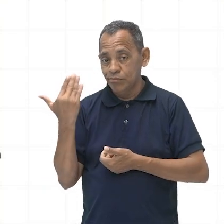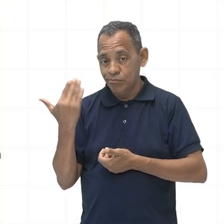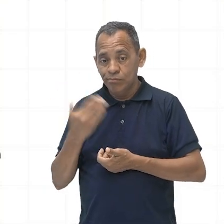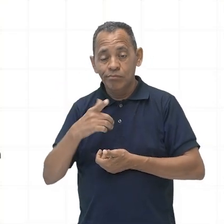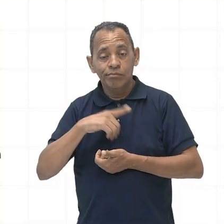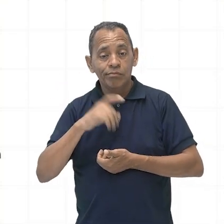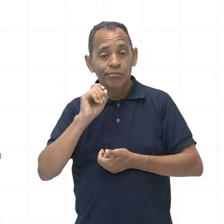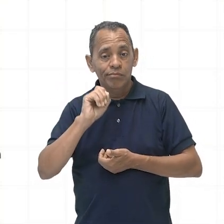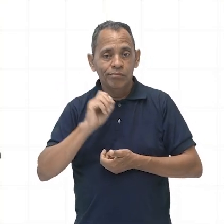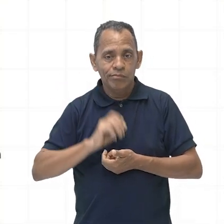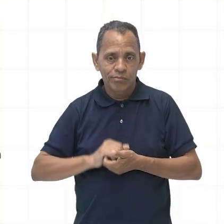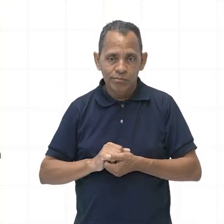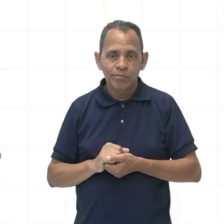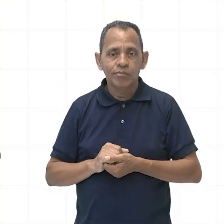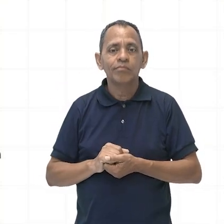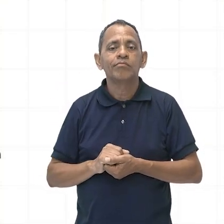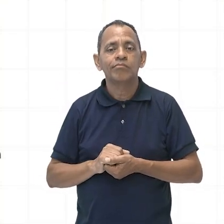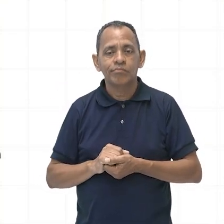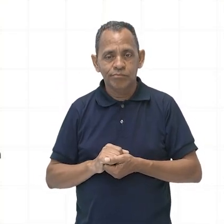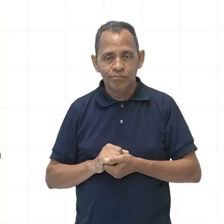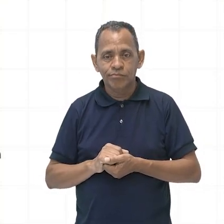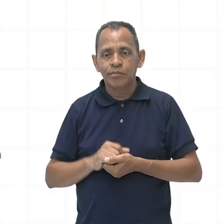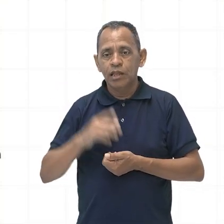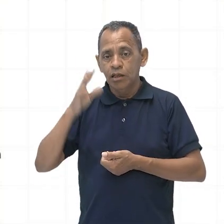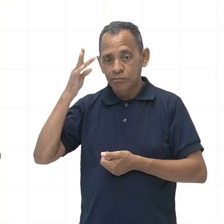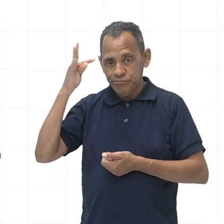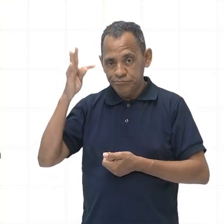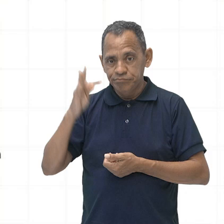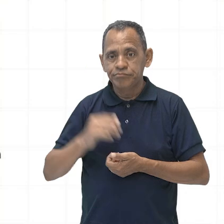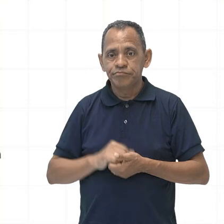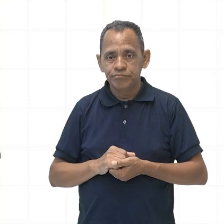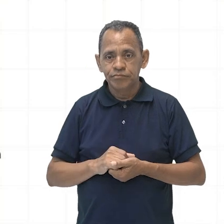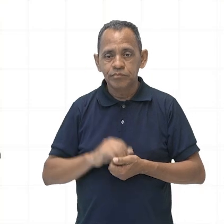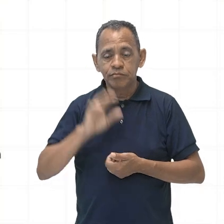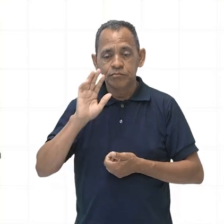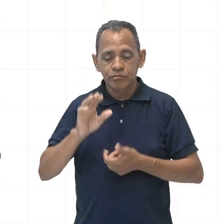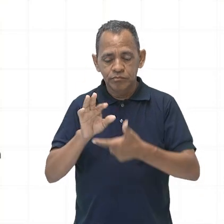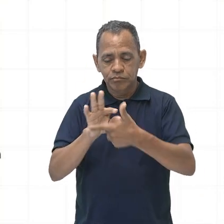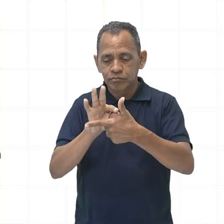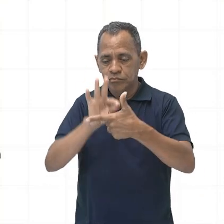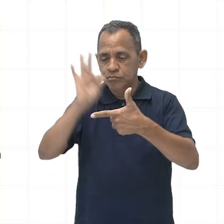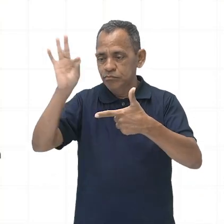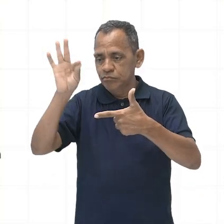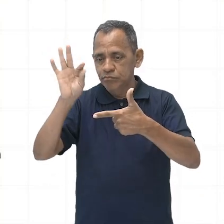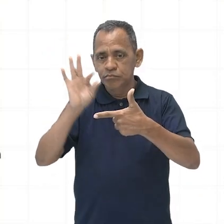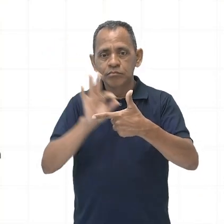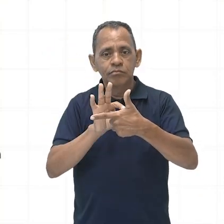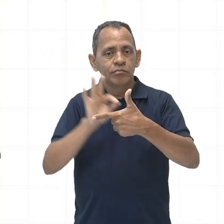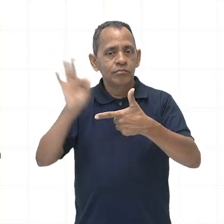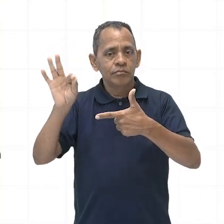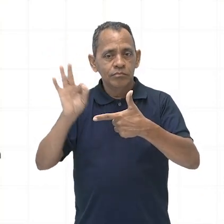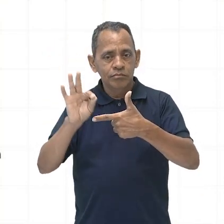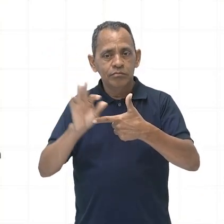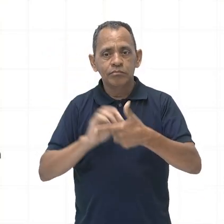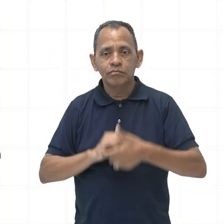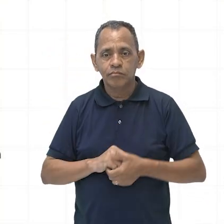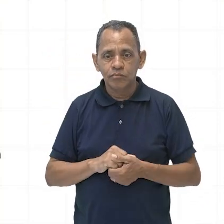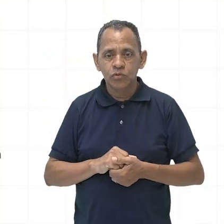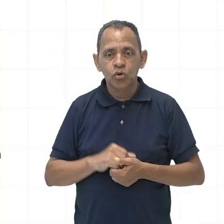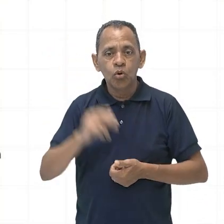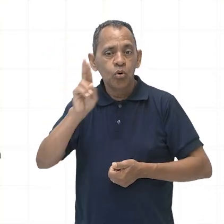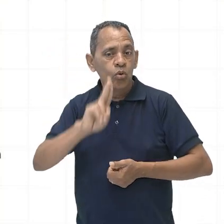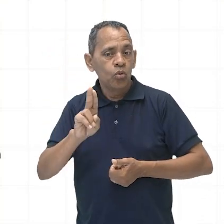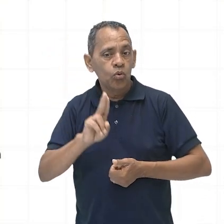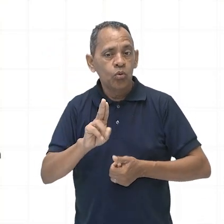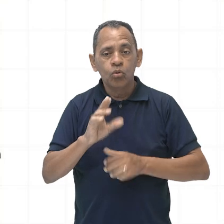ó, o teorema de Pitágoras, só que aí está com diagonal e lado de quadrado, mas é a mesma aplicação. Então,